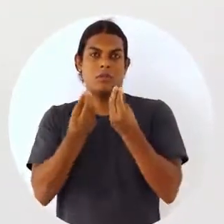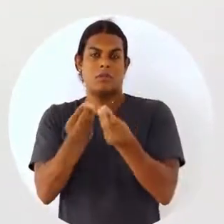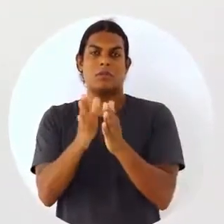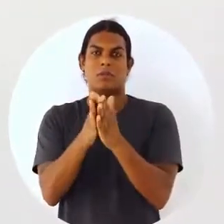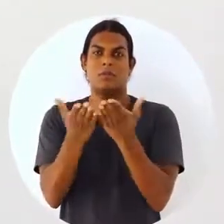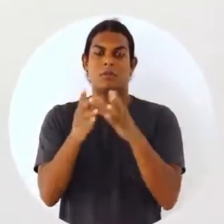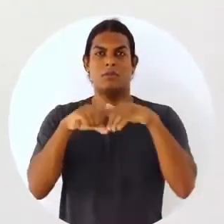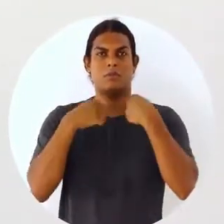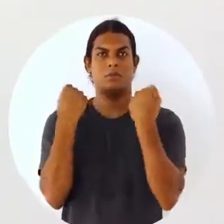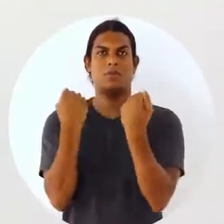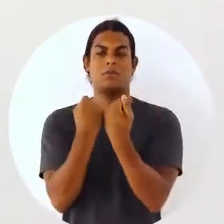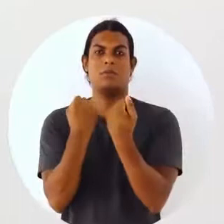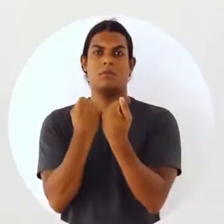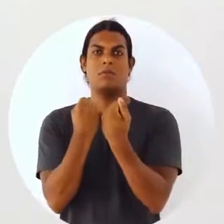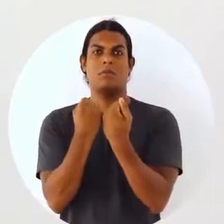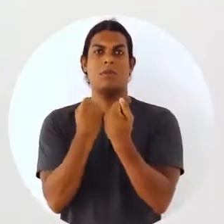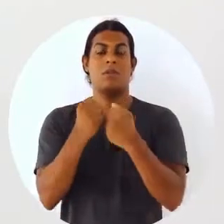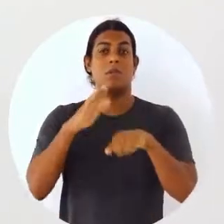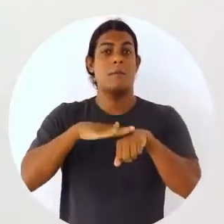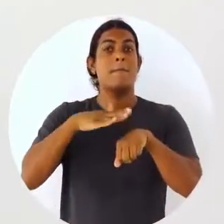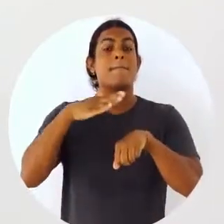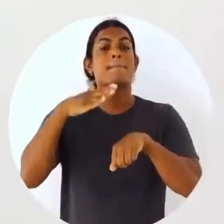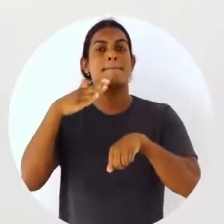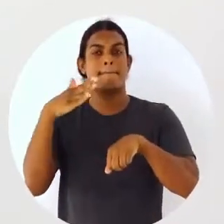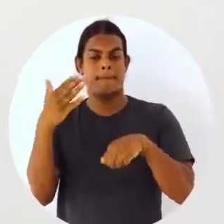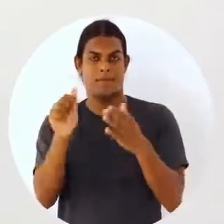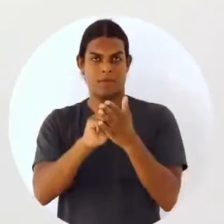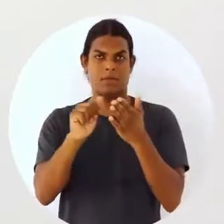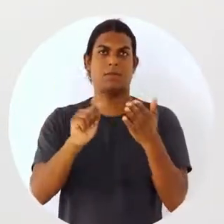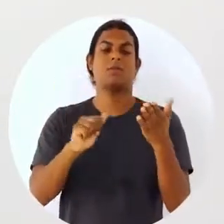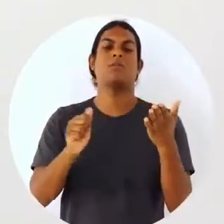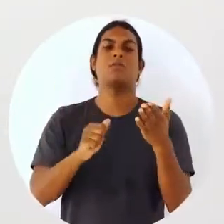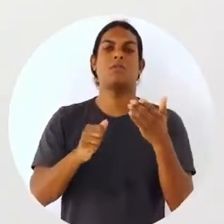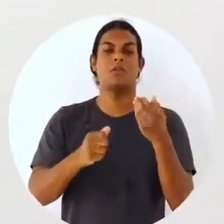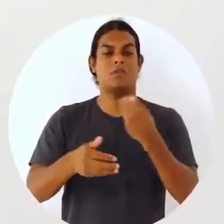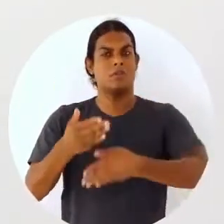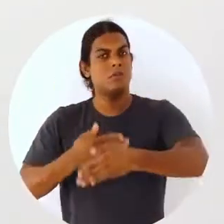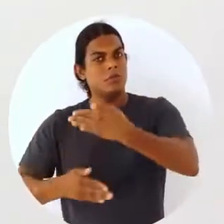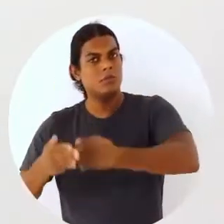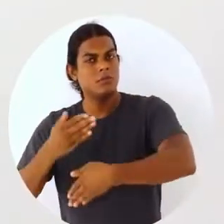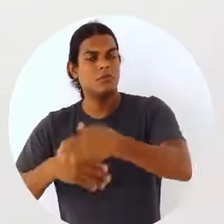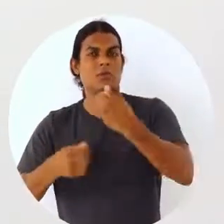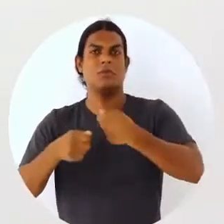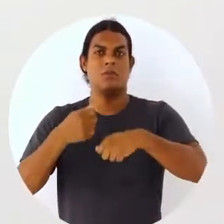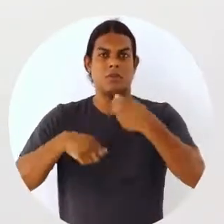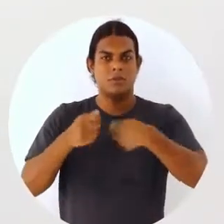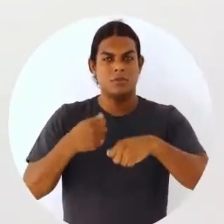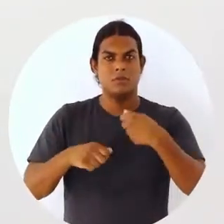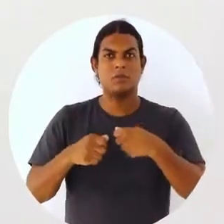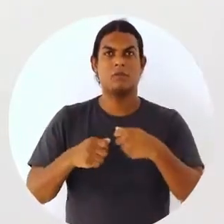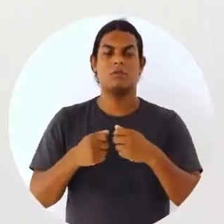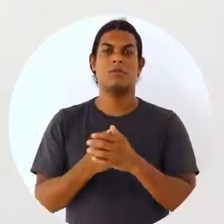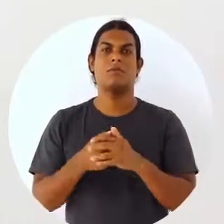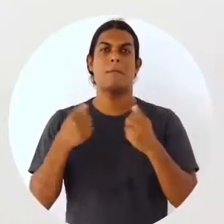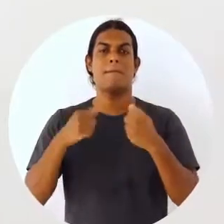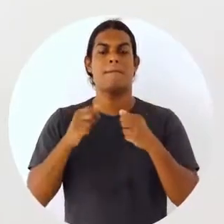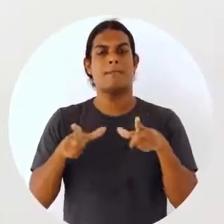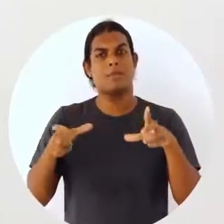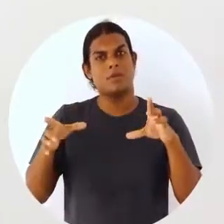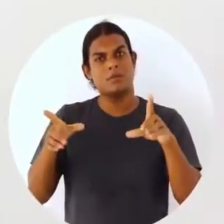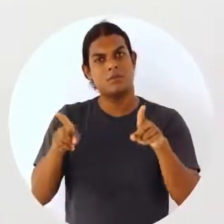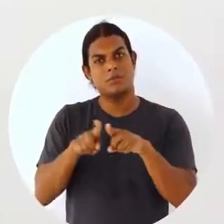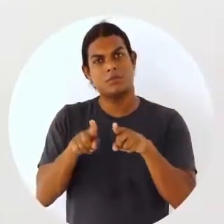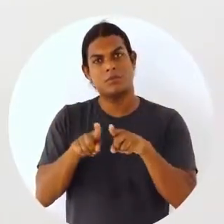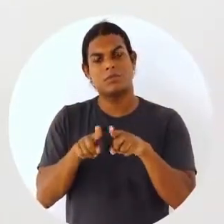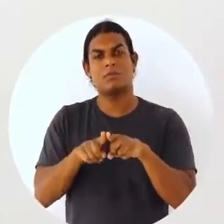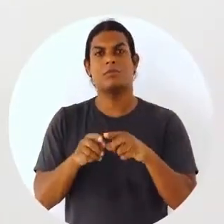circulação. Ela tem muito mais atribuições do que isso. Há muitas atribuições administrativas e essas atribuições elas têm que ser incorporadas